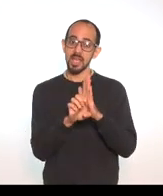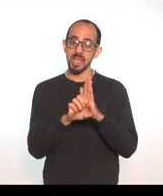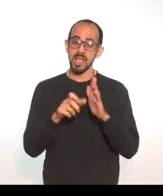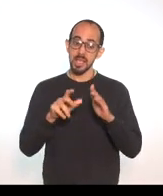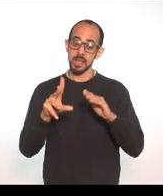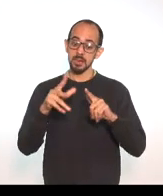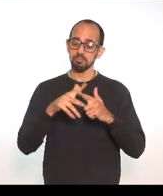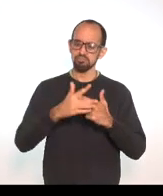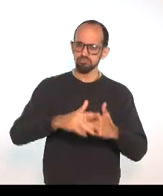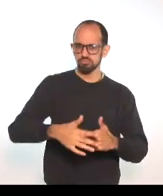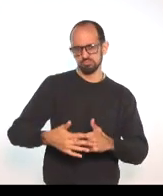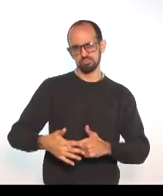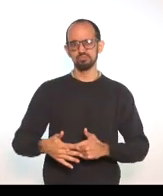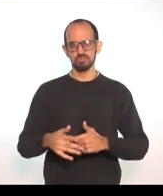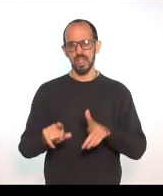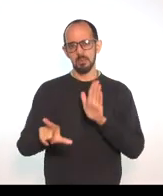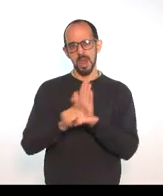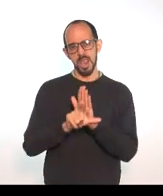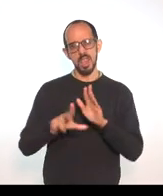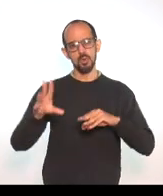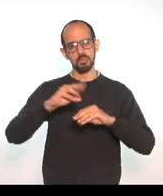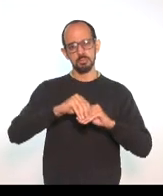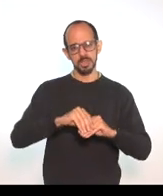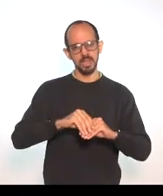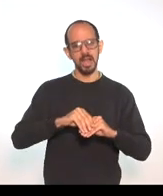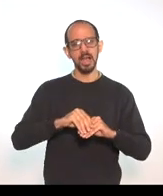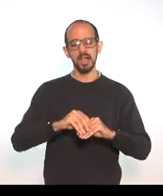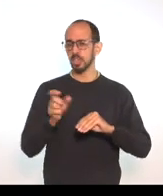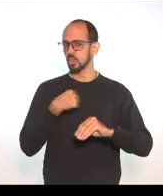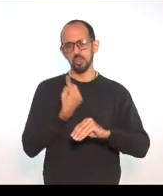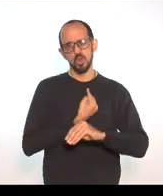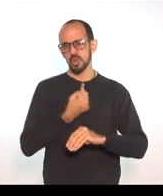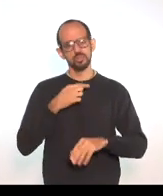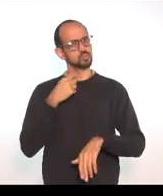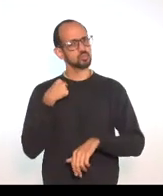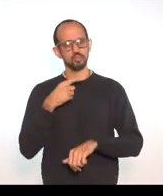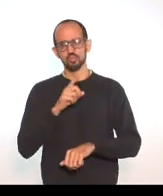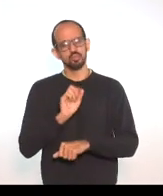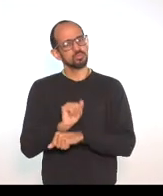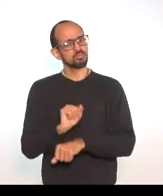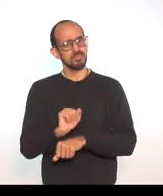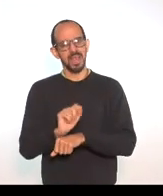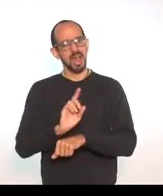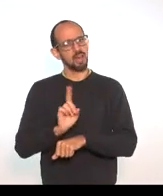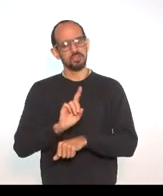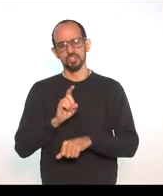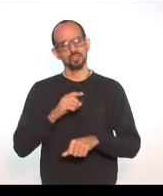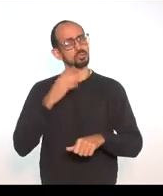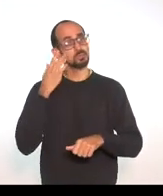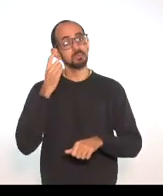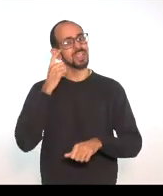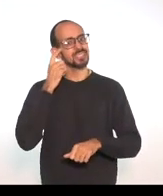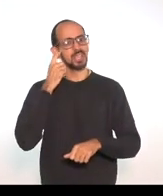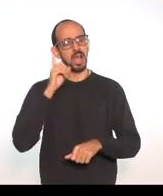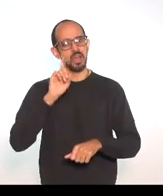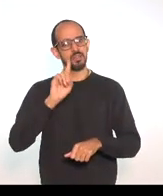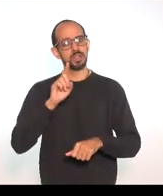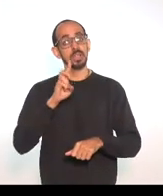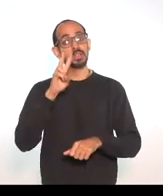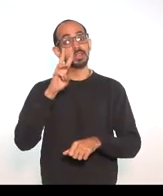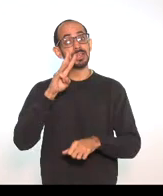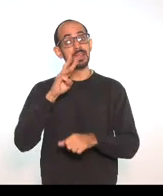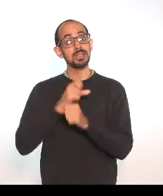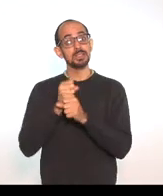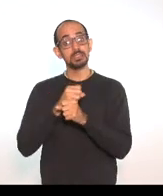emenda não dá uma lei complementar né que eu bom então um pouco tempo não tem 3 anos né que a lei foi aprovada não é